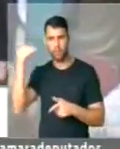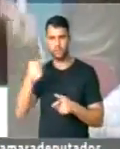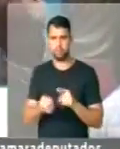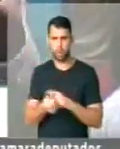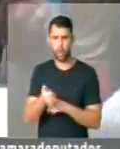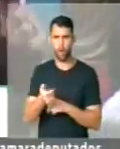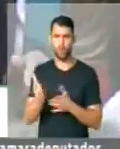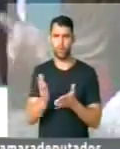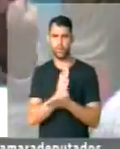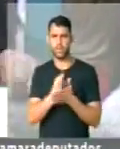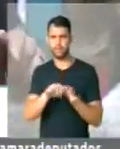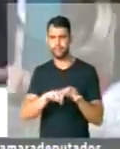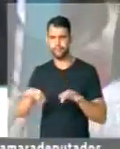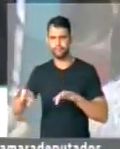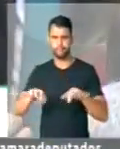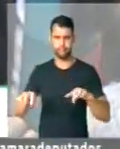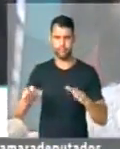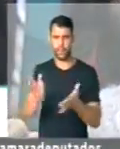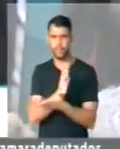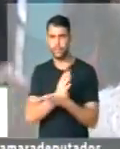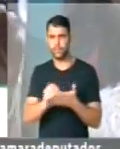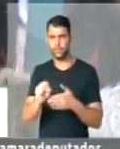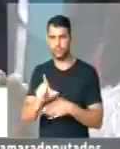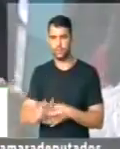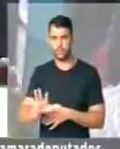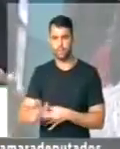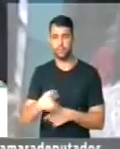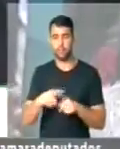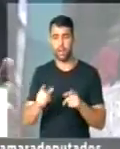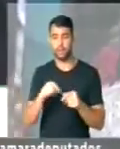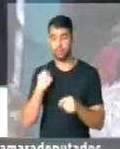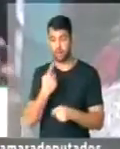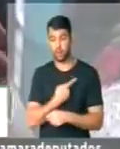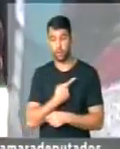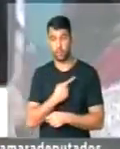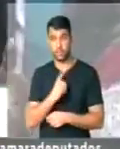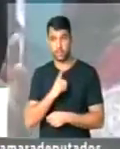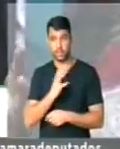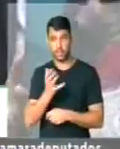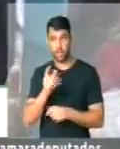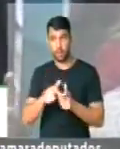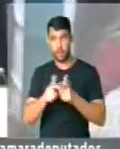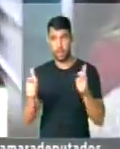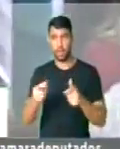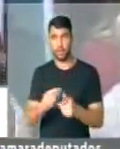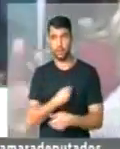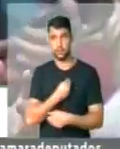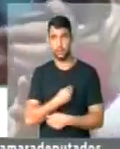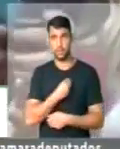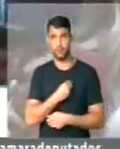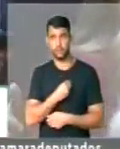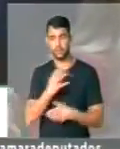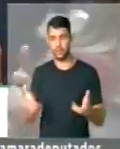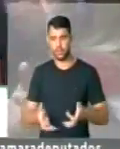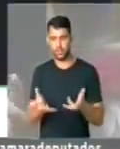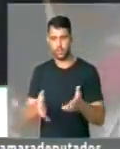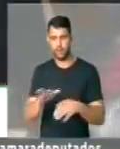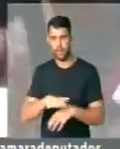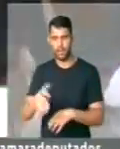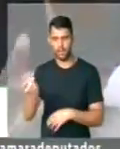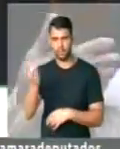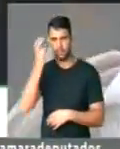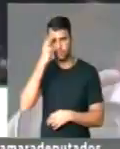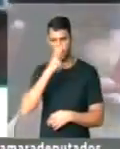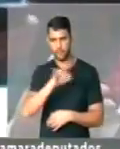famosos, descentralizar em relação ao Sudeste. Agora, para nós, se a gente quer ampliar inclusive os incentivos à